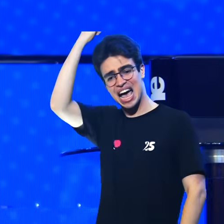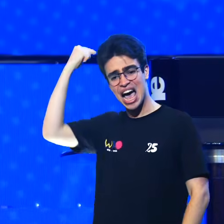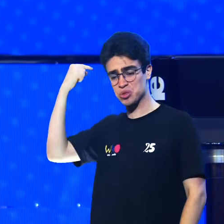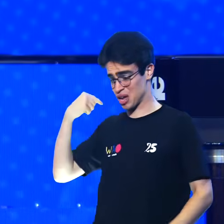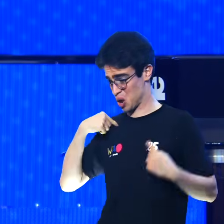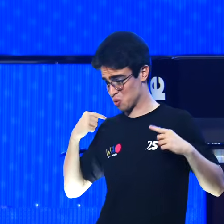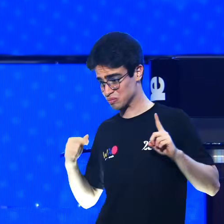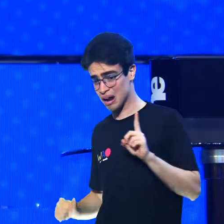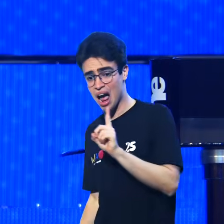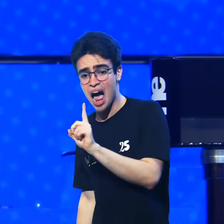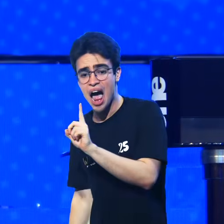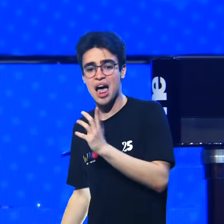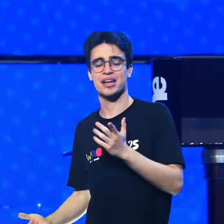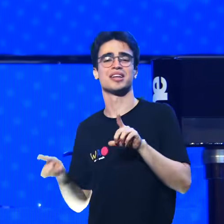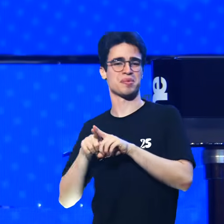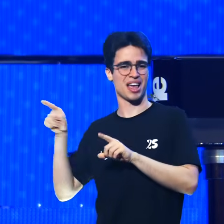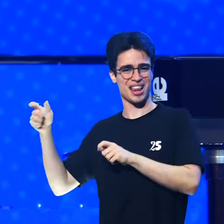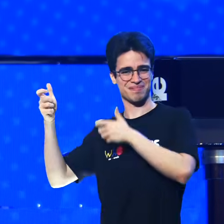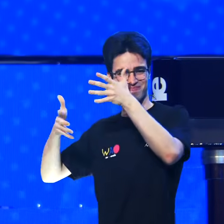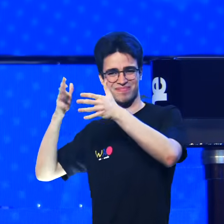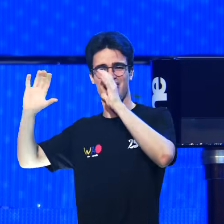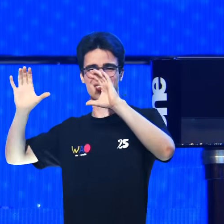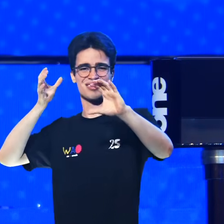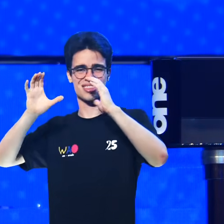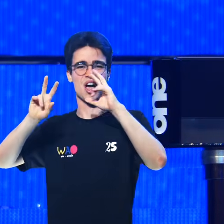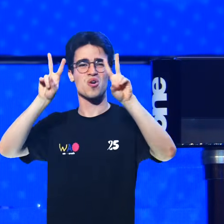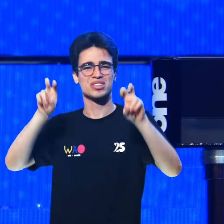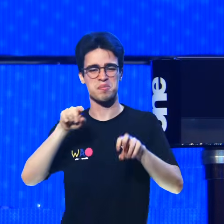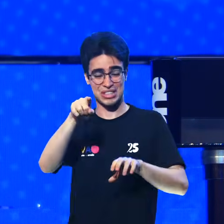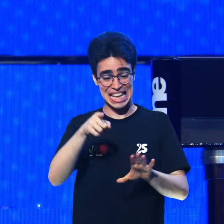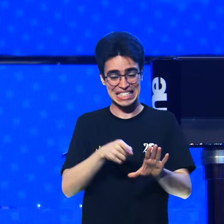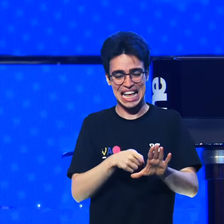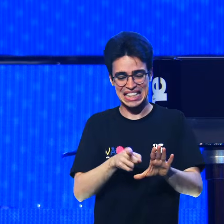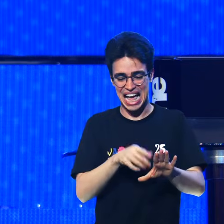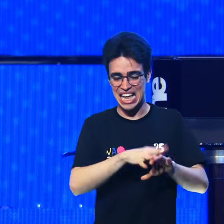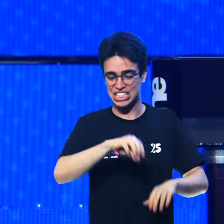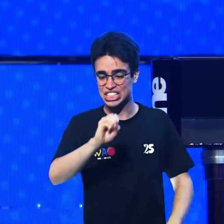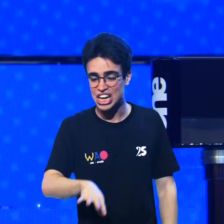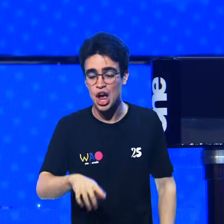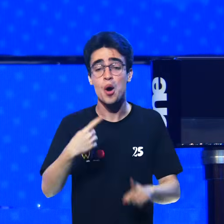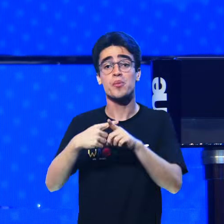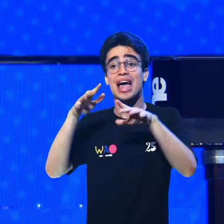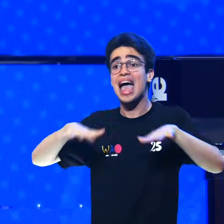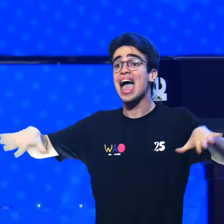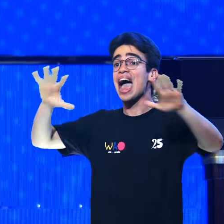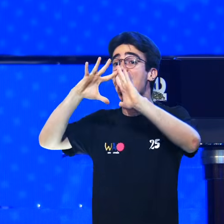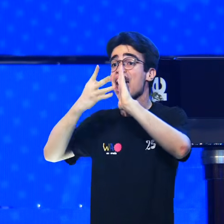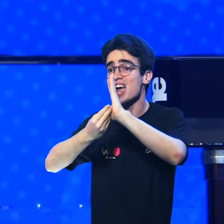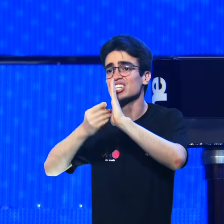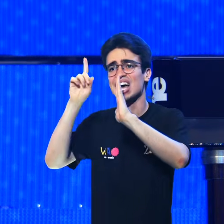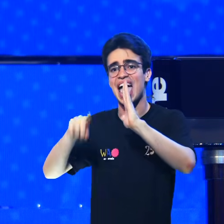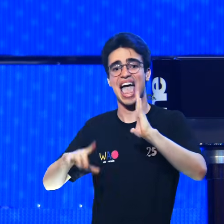Asaf começou a cantar, tira a sandália dos seus pés, porque essa igreja é santa.